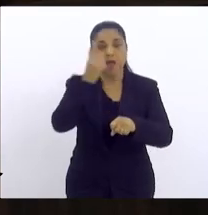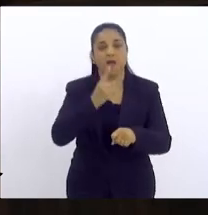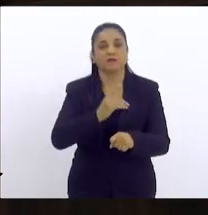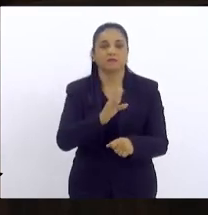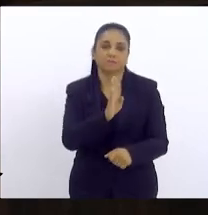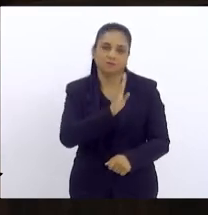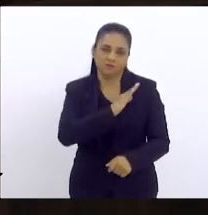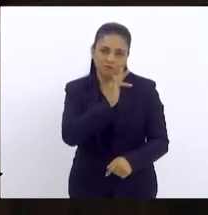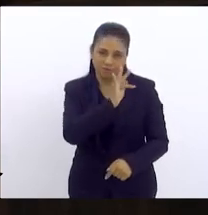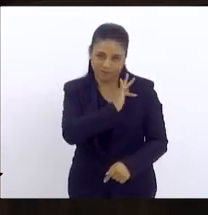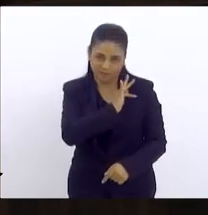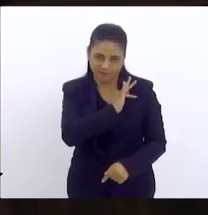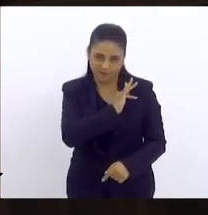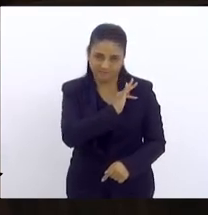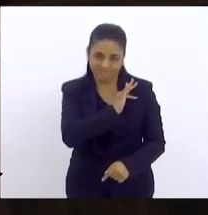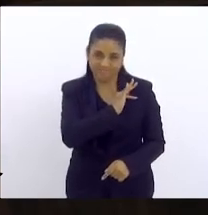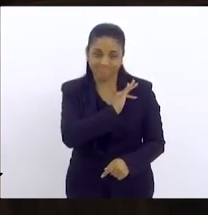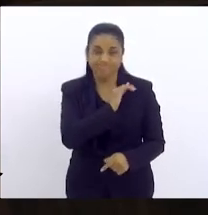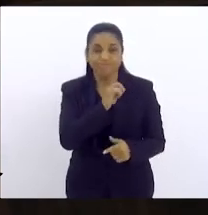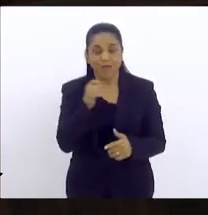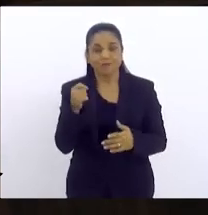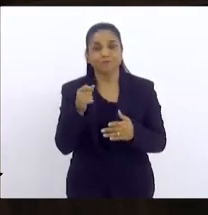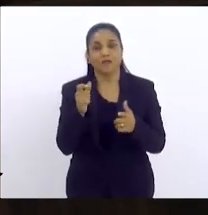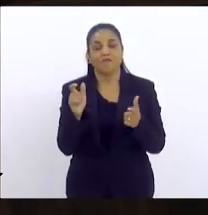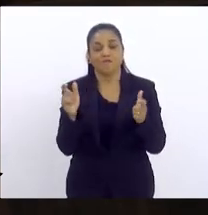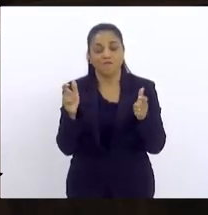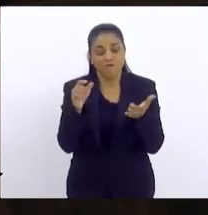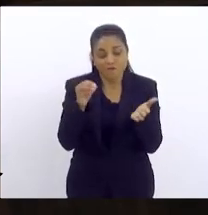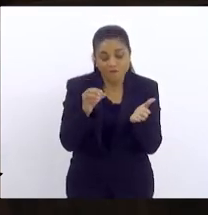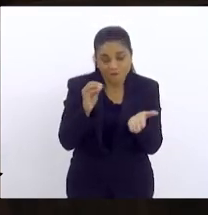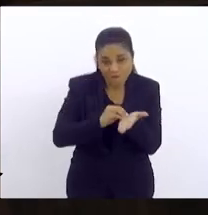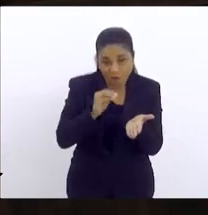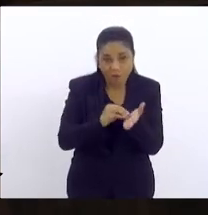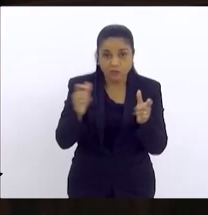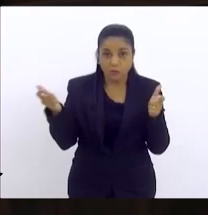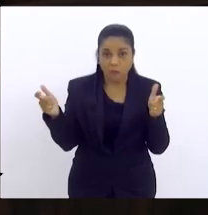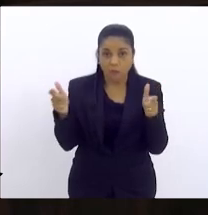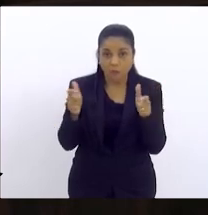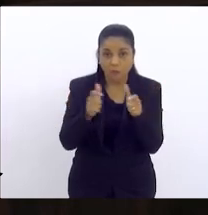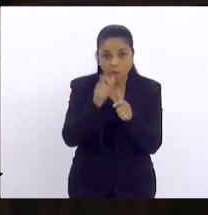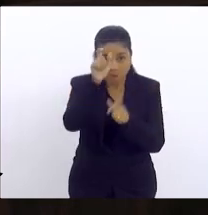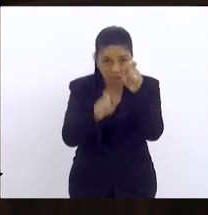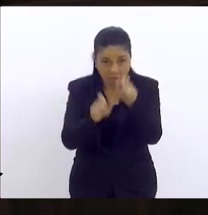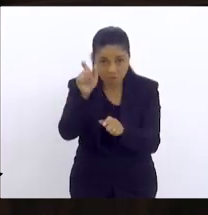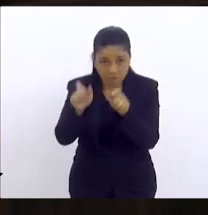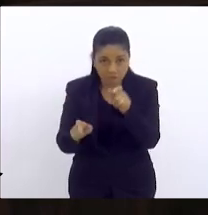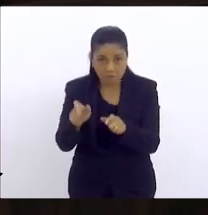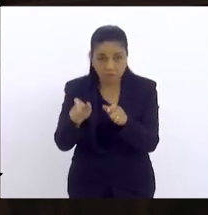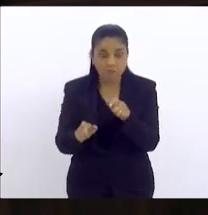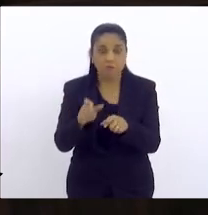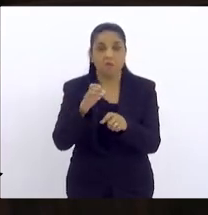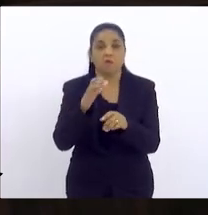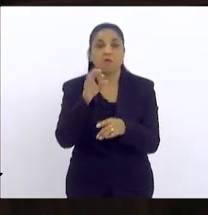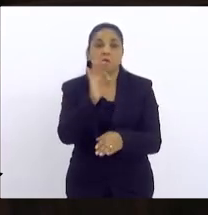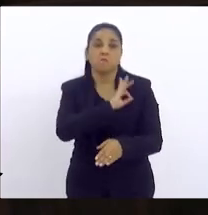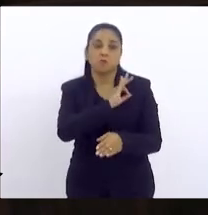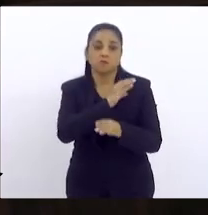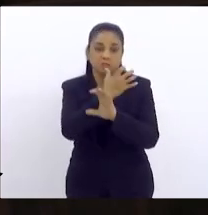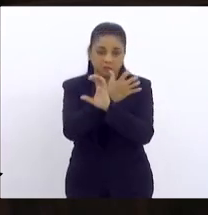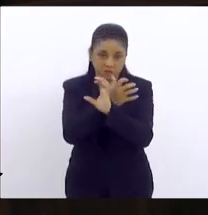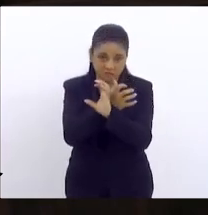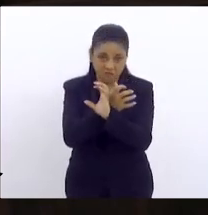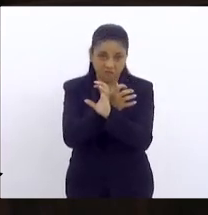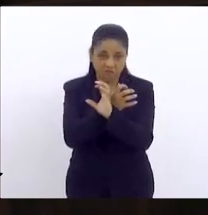Fluminense por conta do efetivo que hoje tá Muito estreito na Polícia Civil muitos anos sem sem concurso público